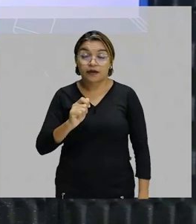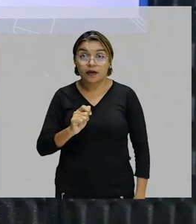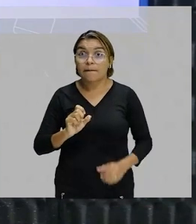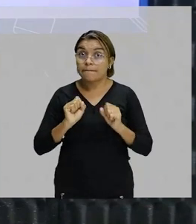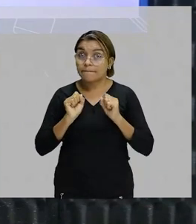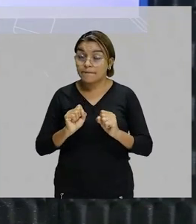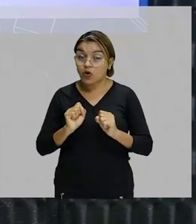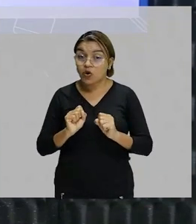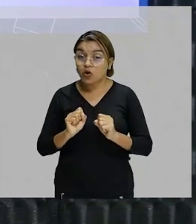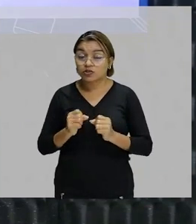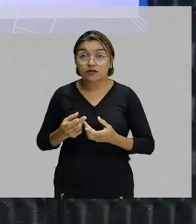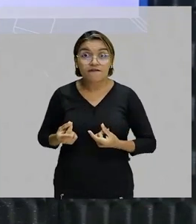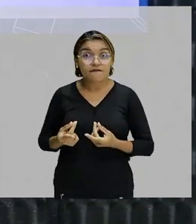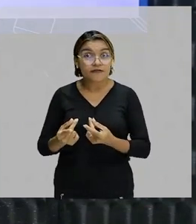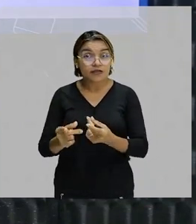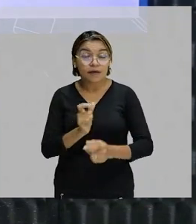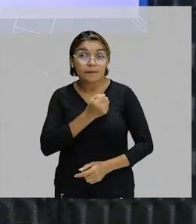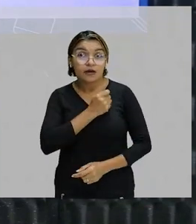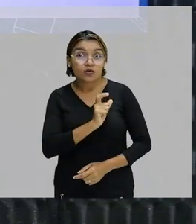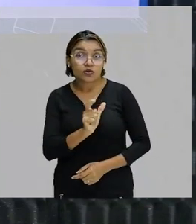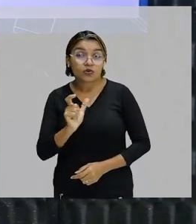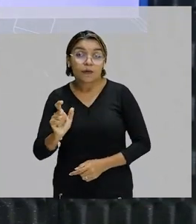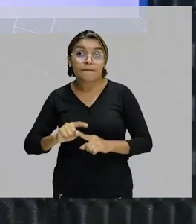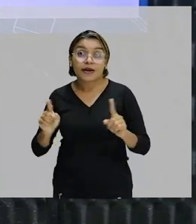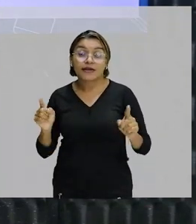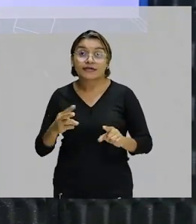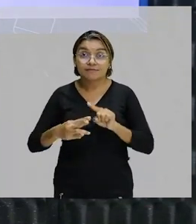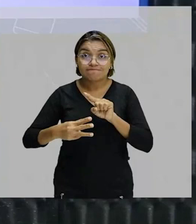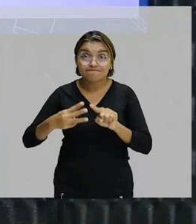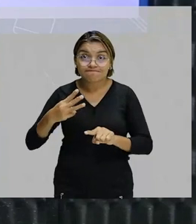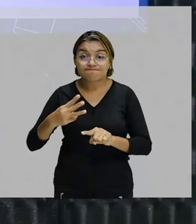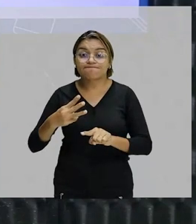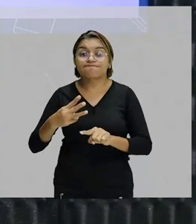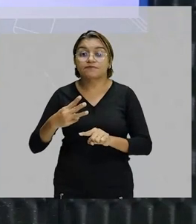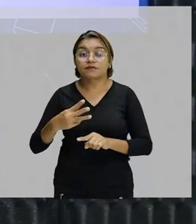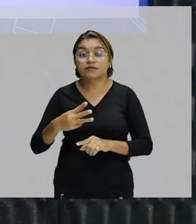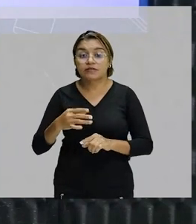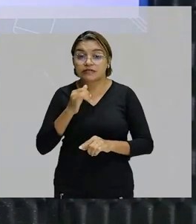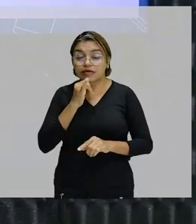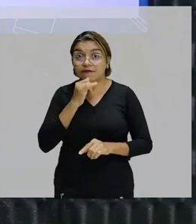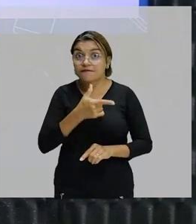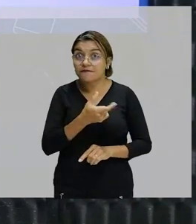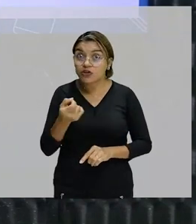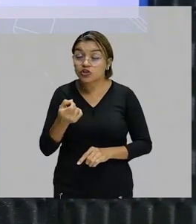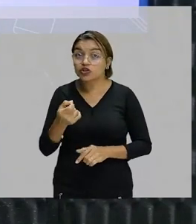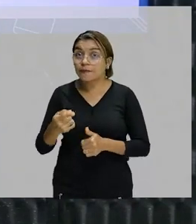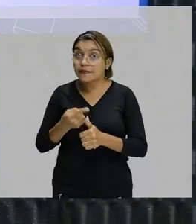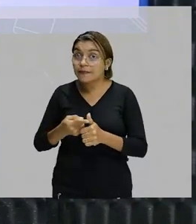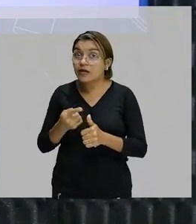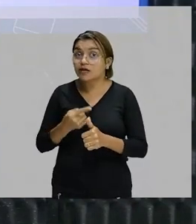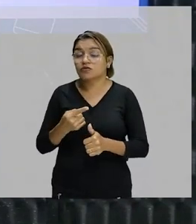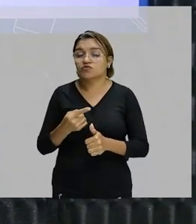infinidade de termos Mas neste caso o exercício só me pede a soma dos 20 primeiros tá bom para isso